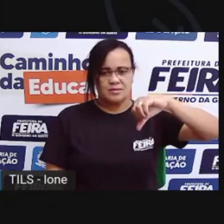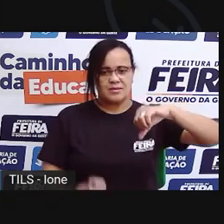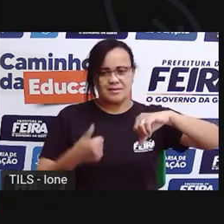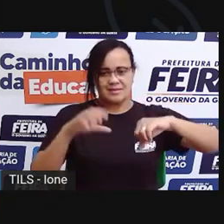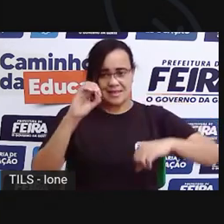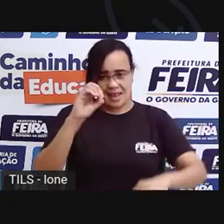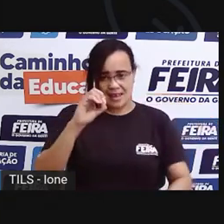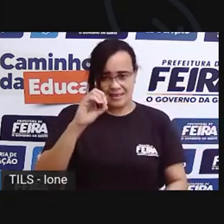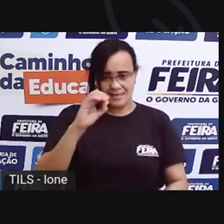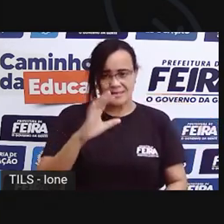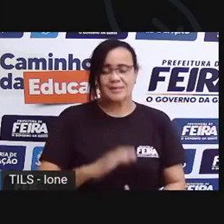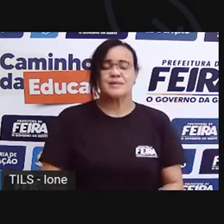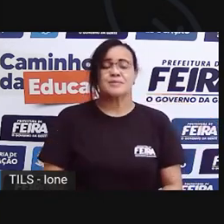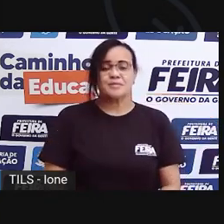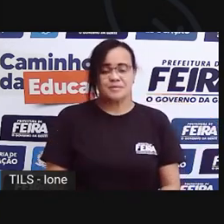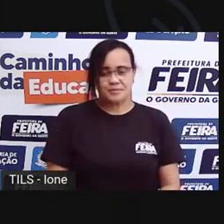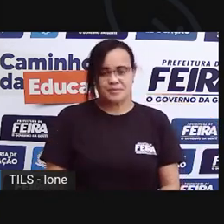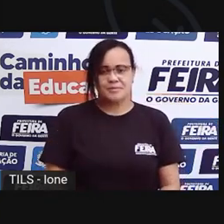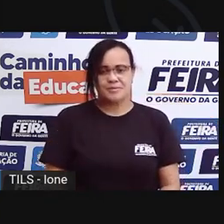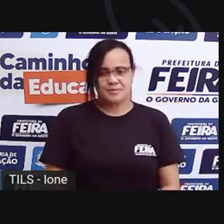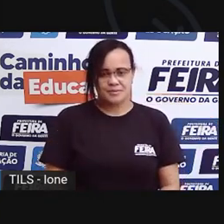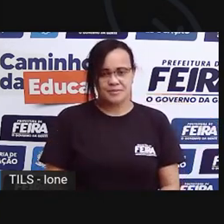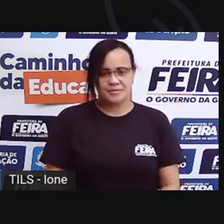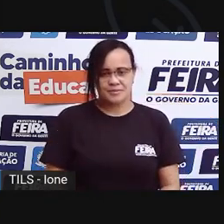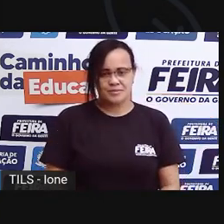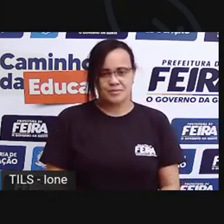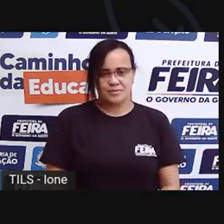nove. Vou trocar esse.